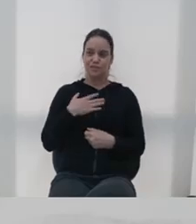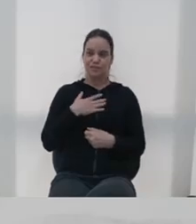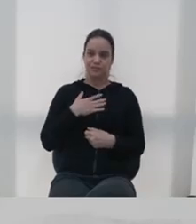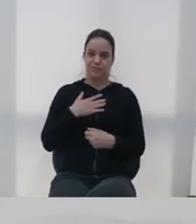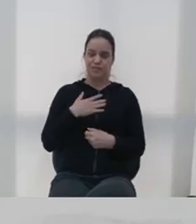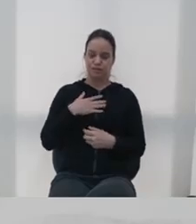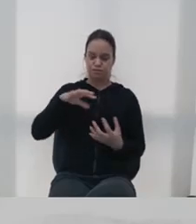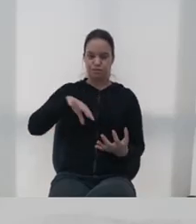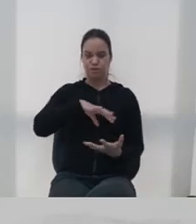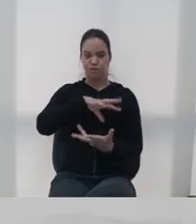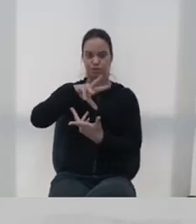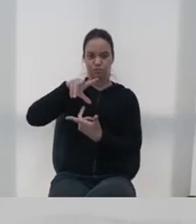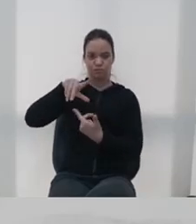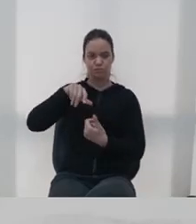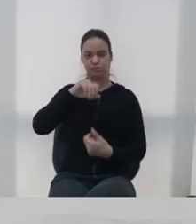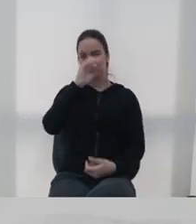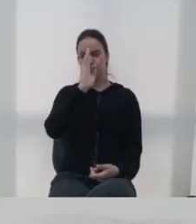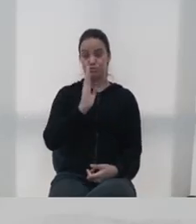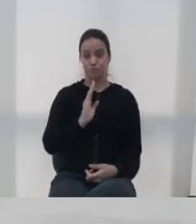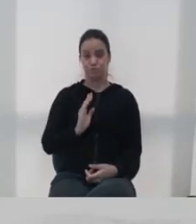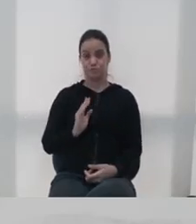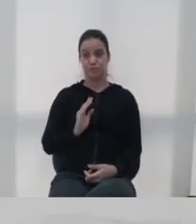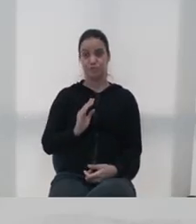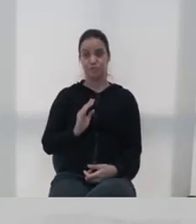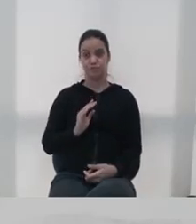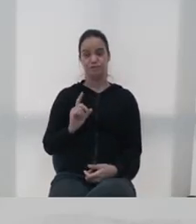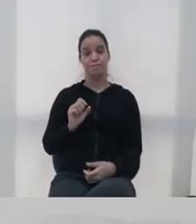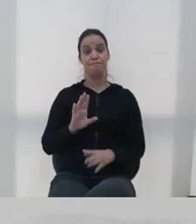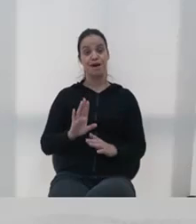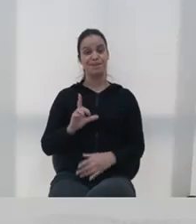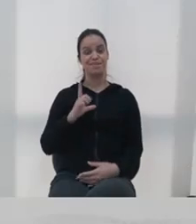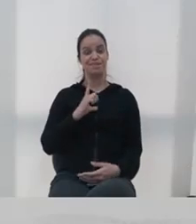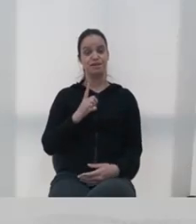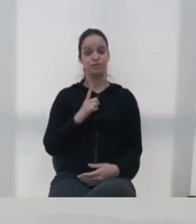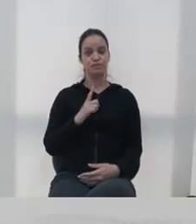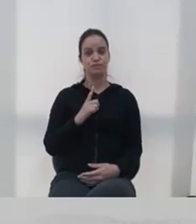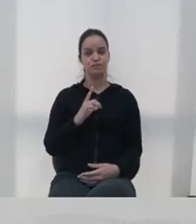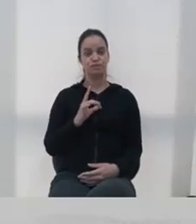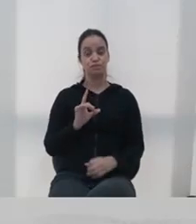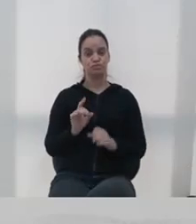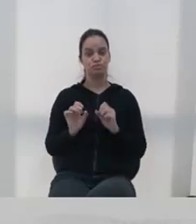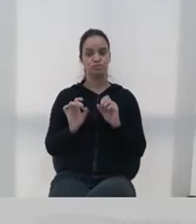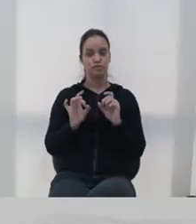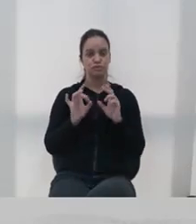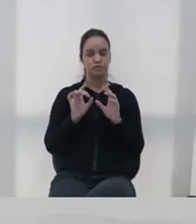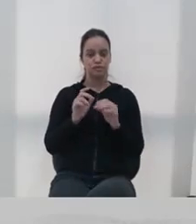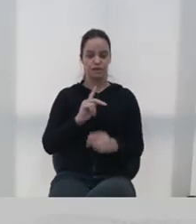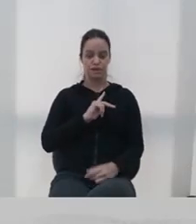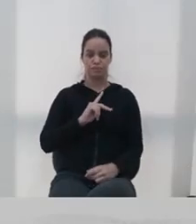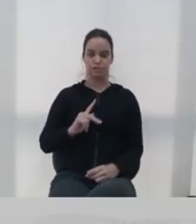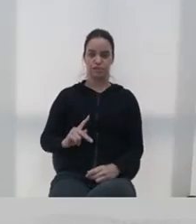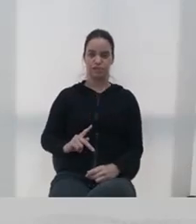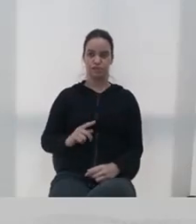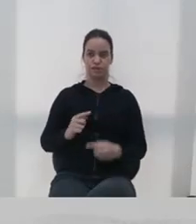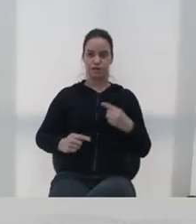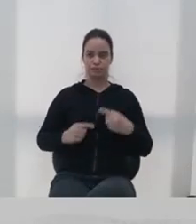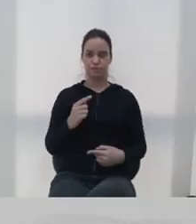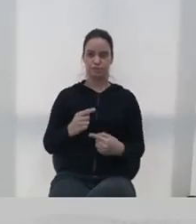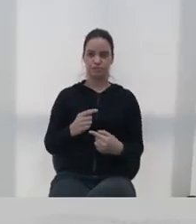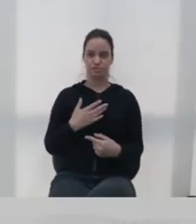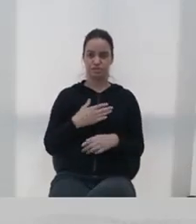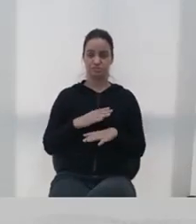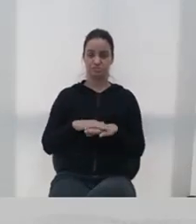universal a todos e todas no Brasil, mas nós temos um recorte para que essa política seja